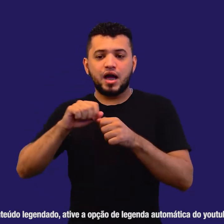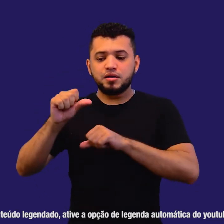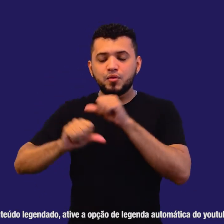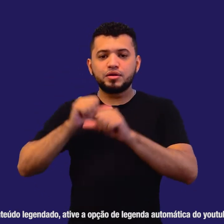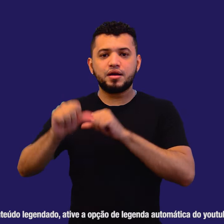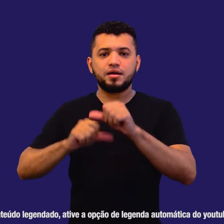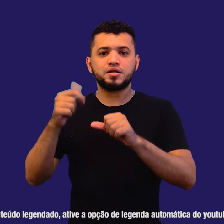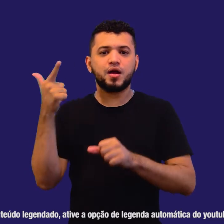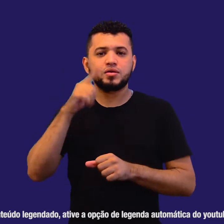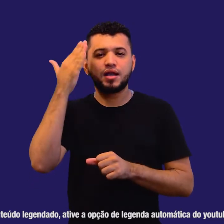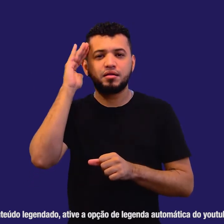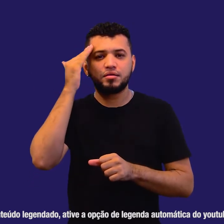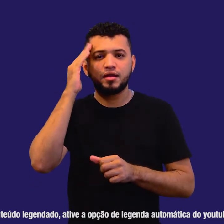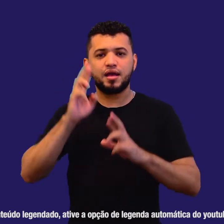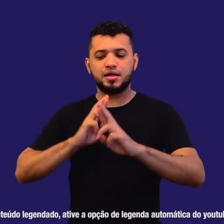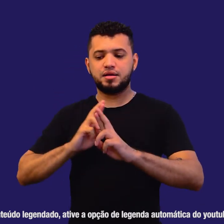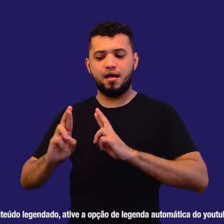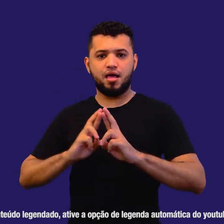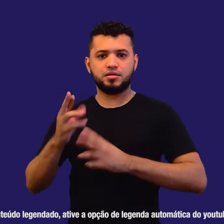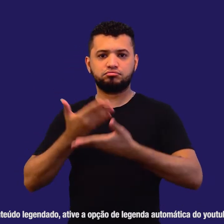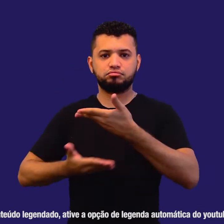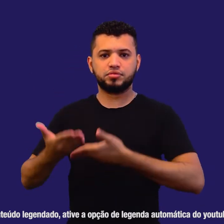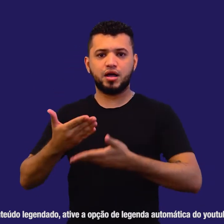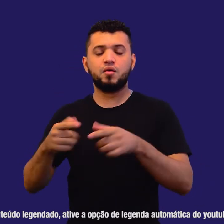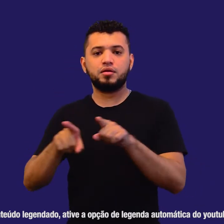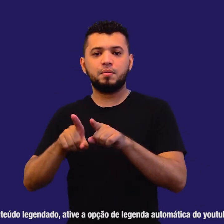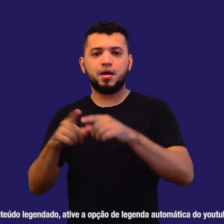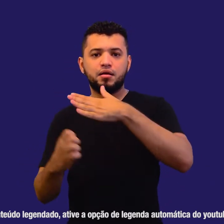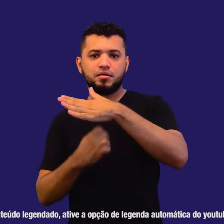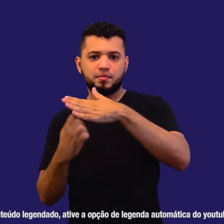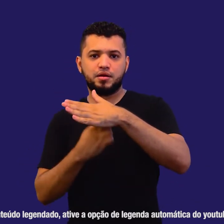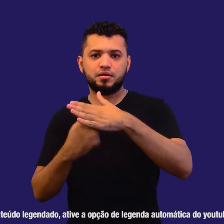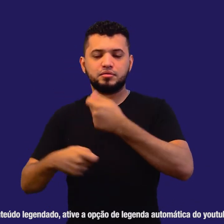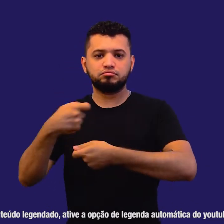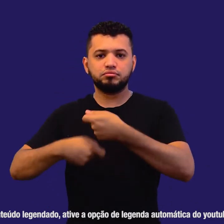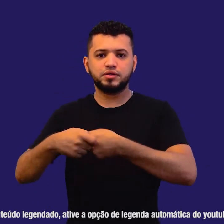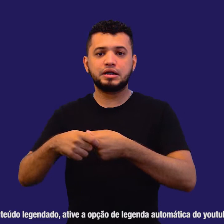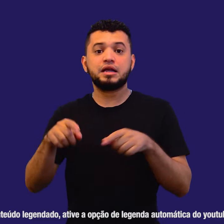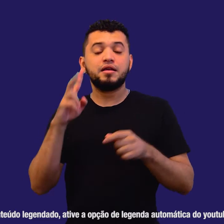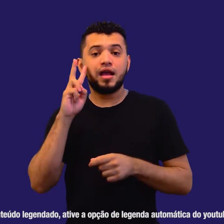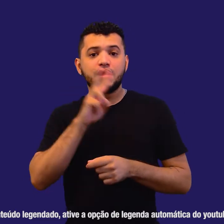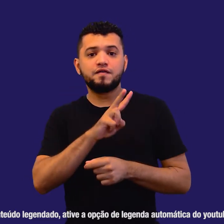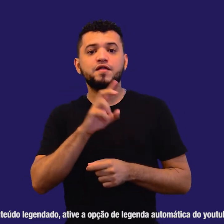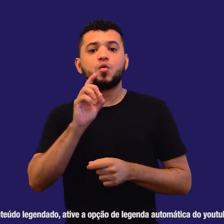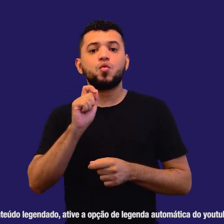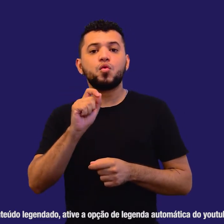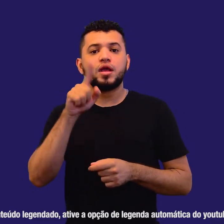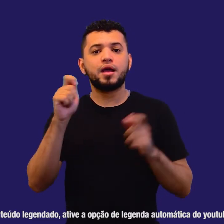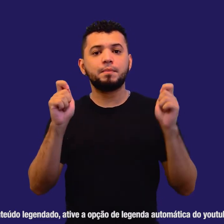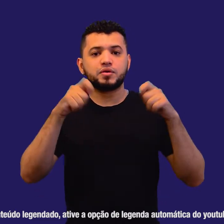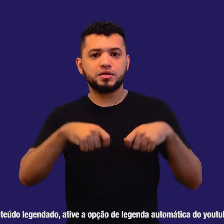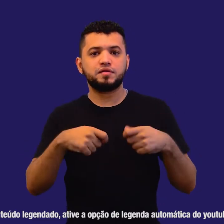forma de entendimento das relações econômicas. Quer dizer, o comportamento em virtude de uma necessidade gera essas mudanças.